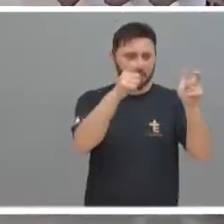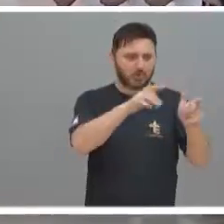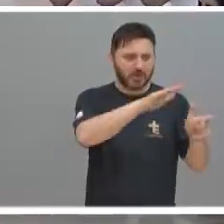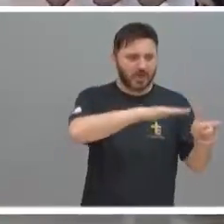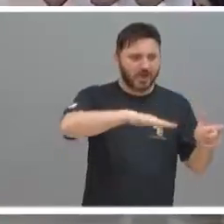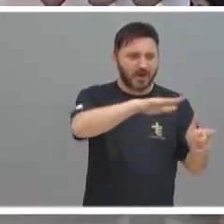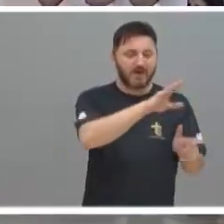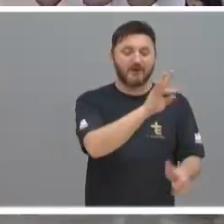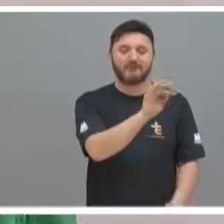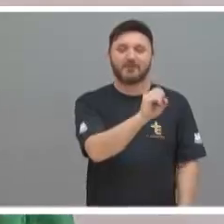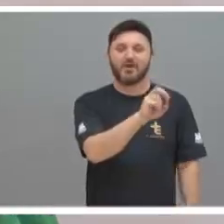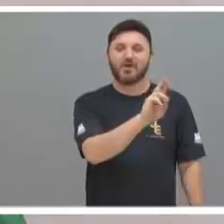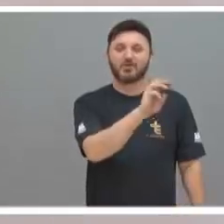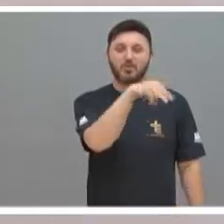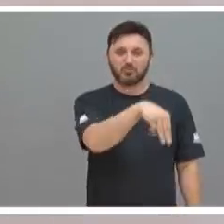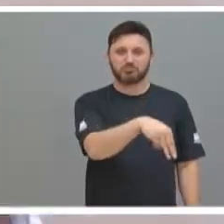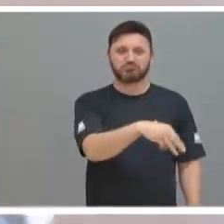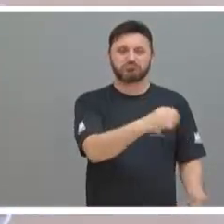maiores,